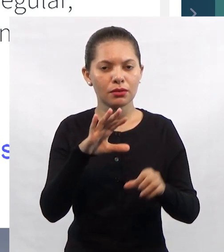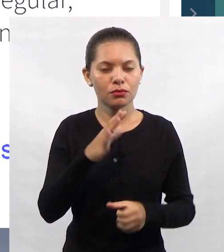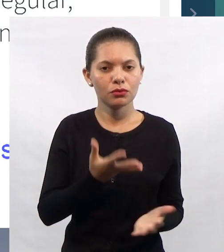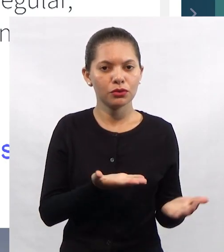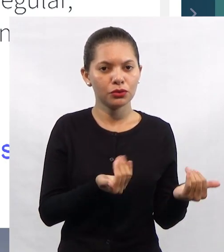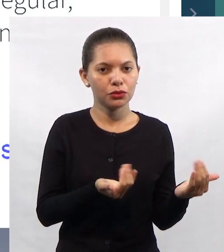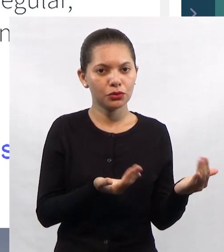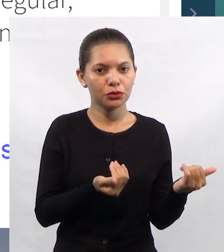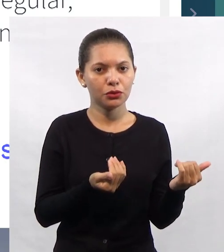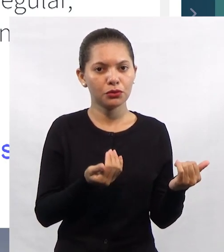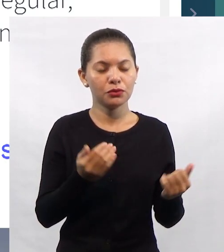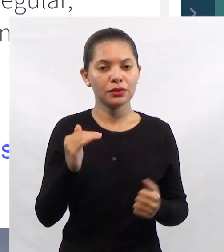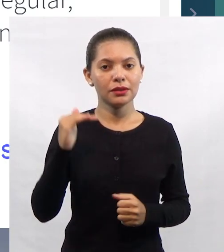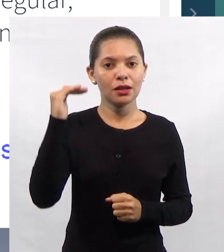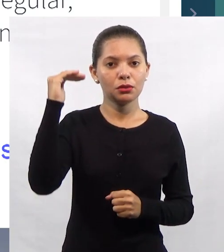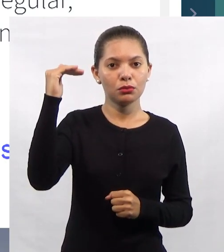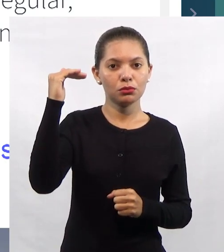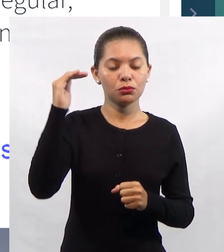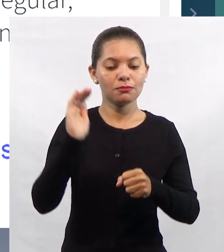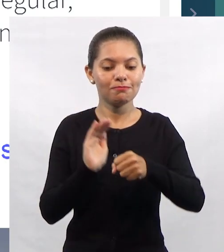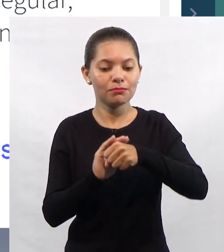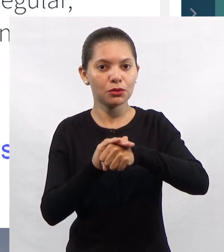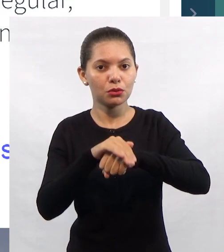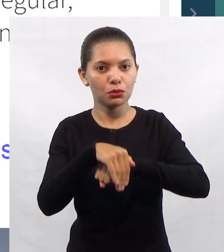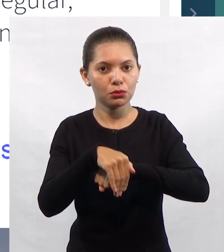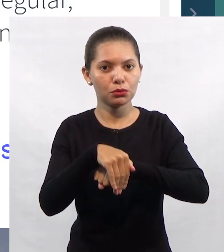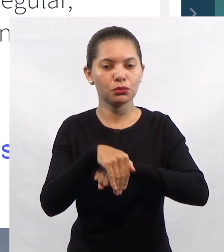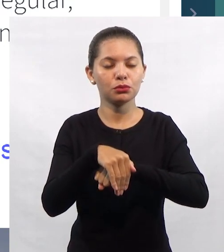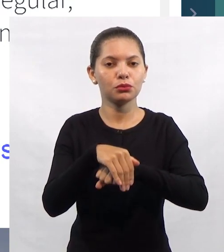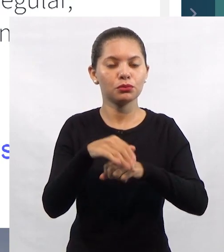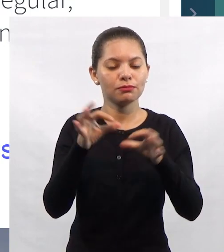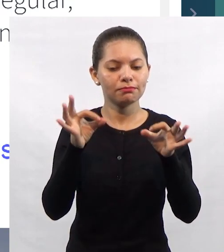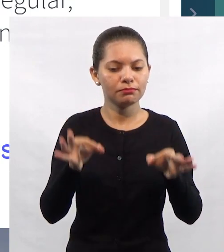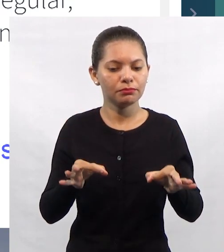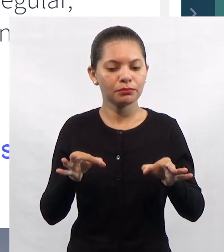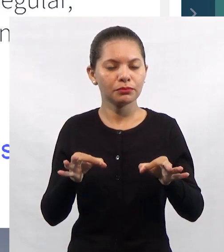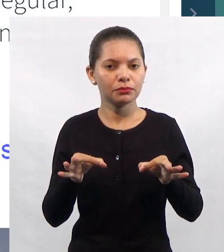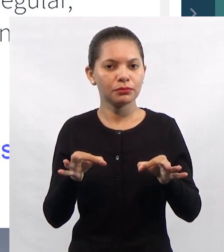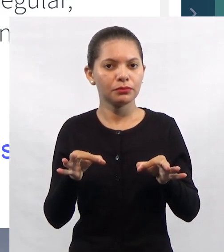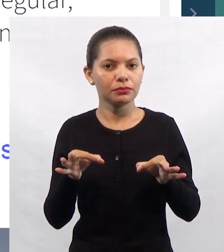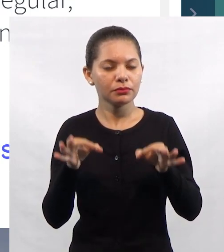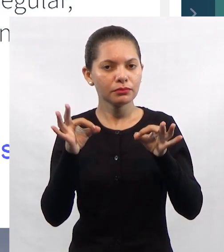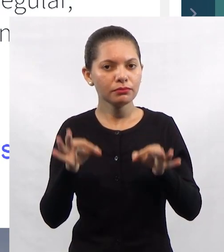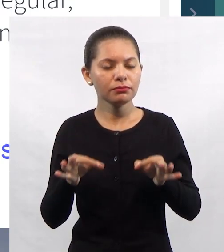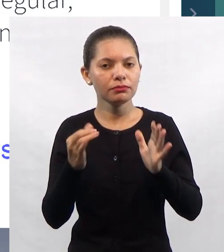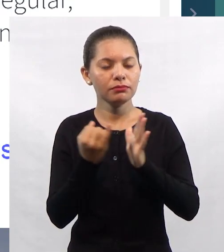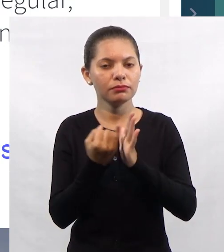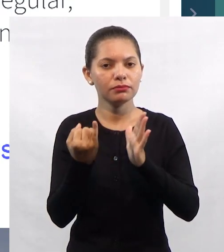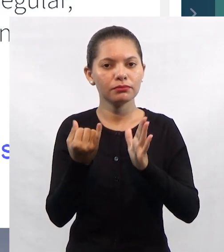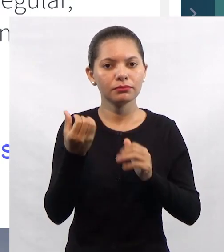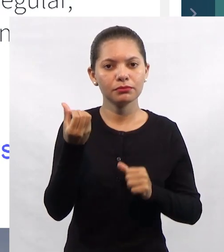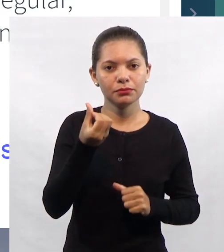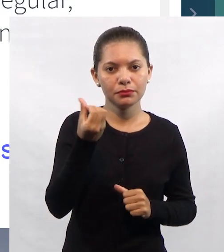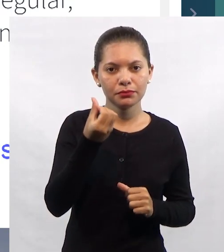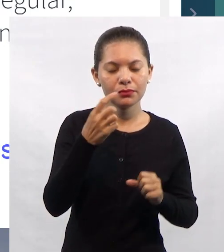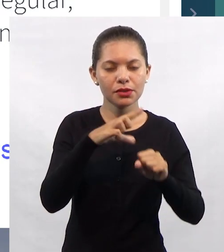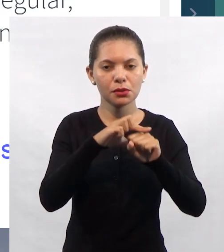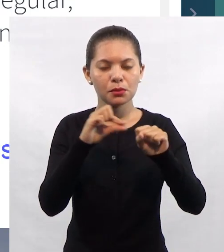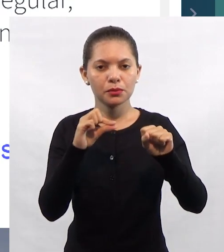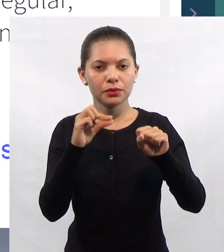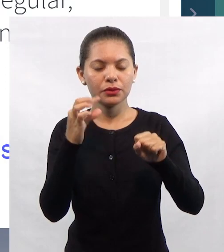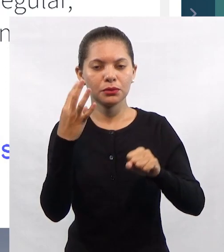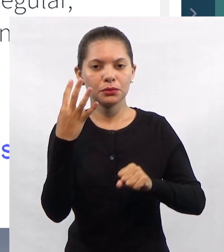e de ensino noturno regular, adequada às condições do educando, conforme o inciso 6 do